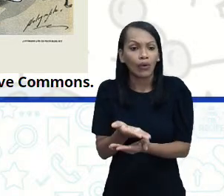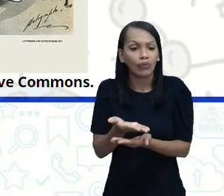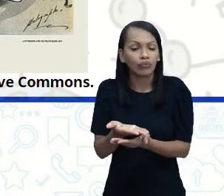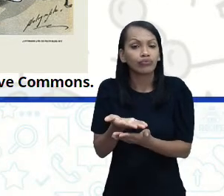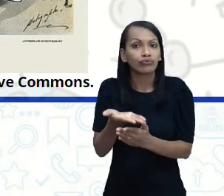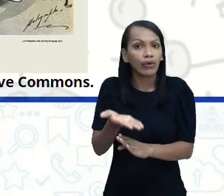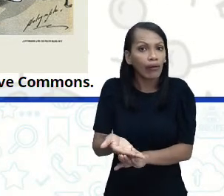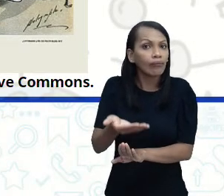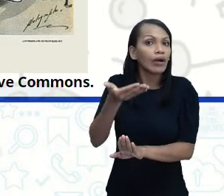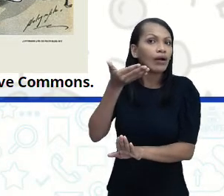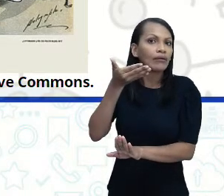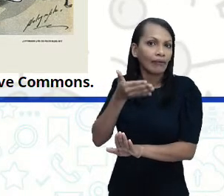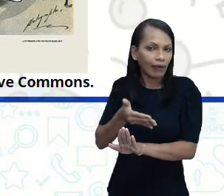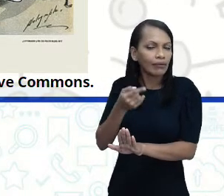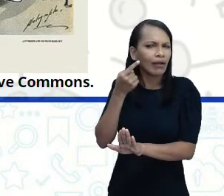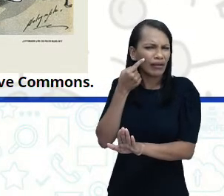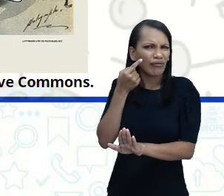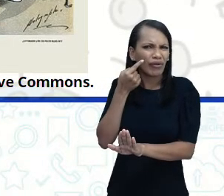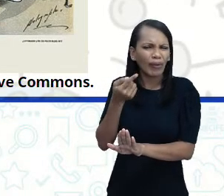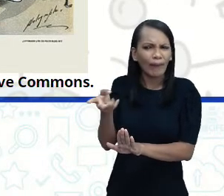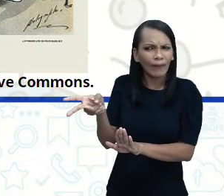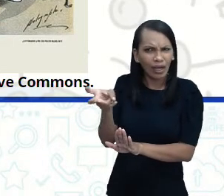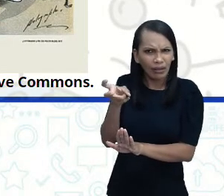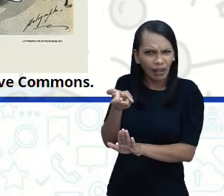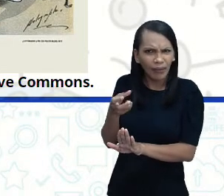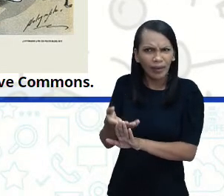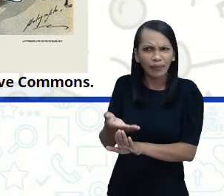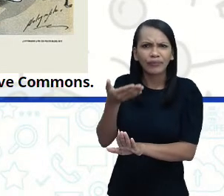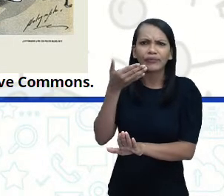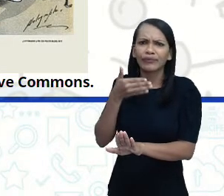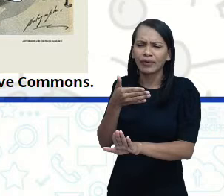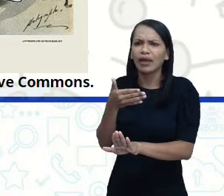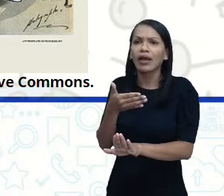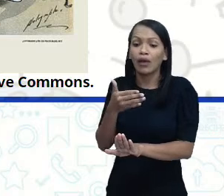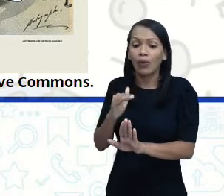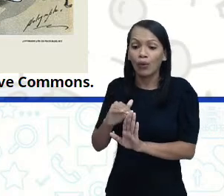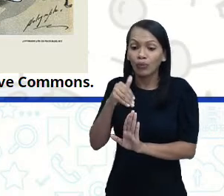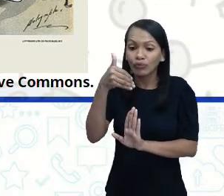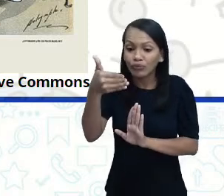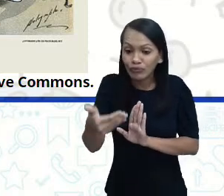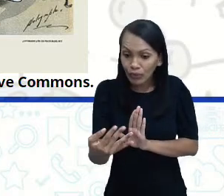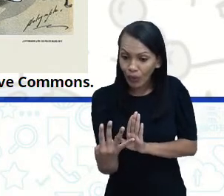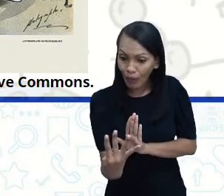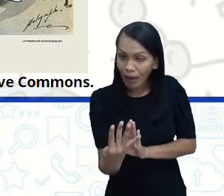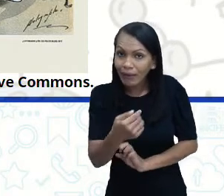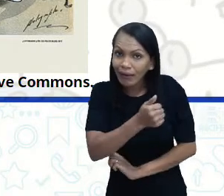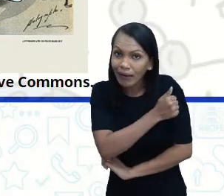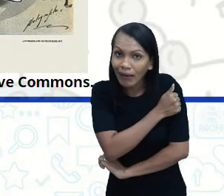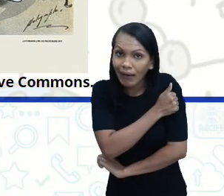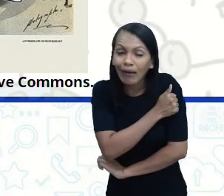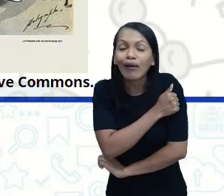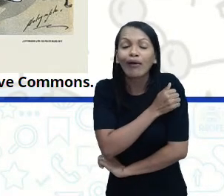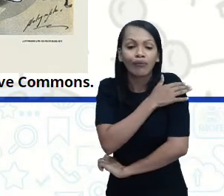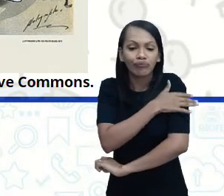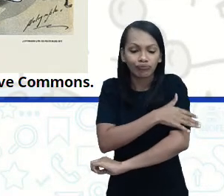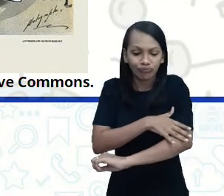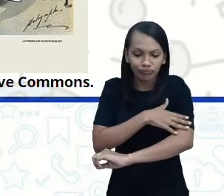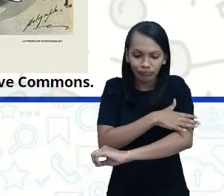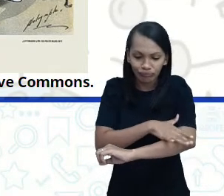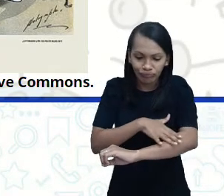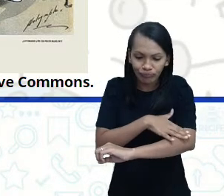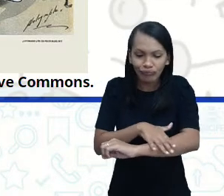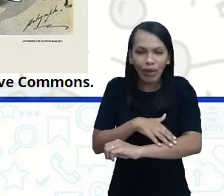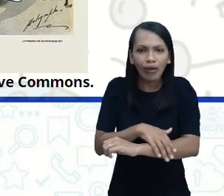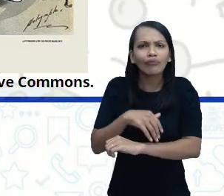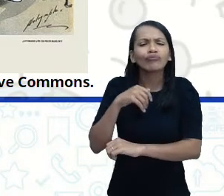mais atrás, certo? Eles têm a pele mais escura. Lá no canto, no final, observa, tem uma